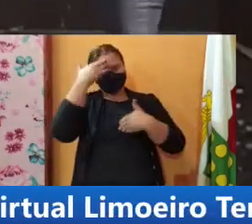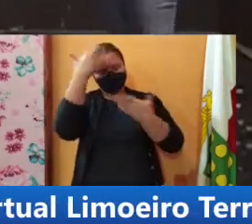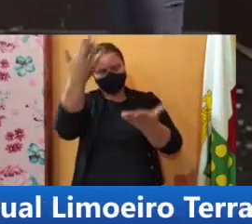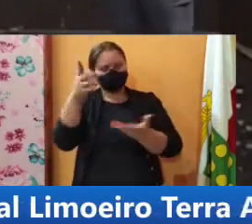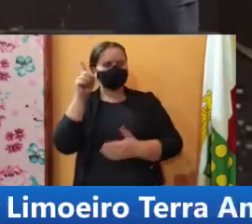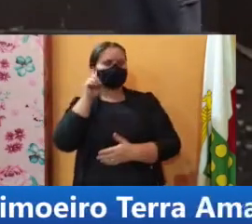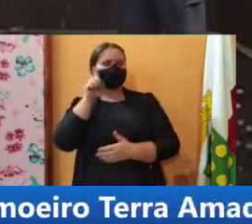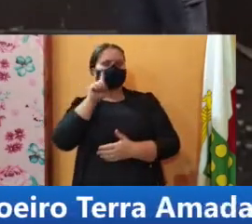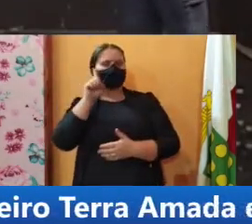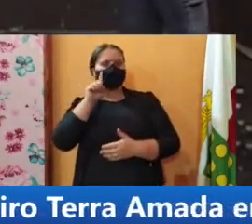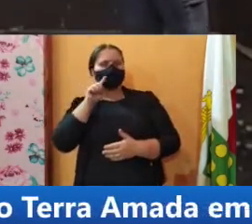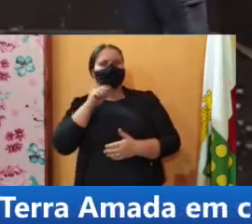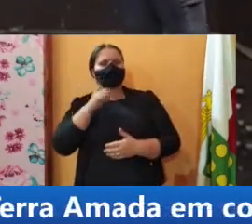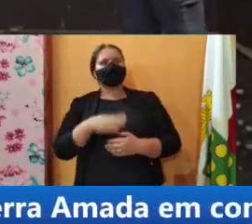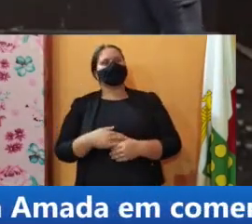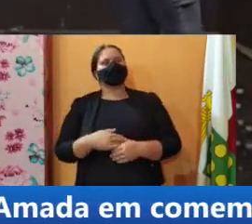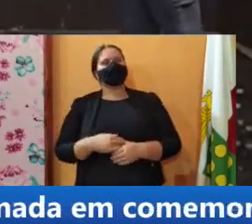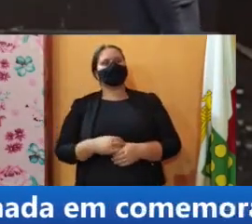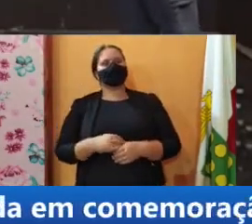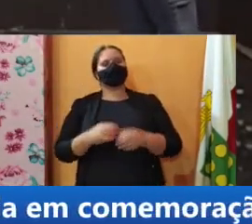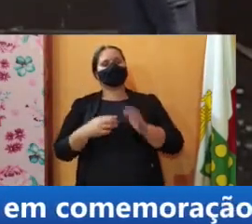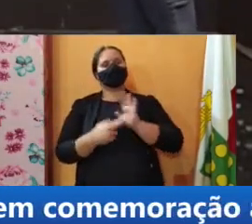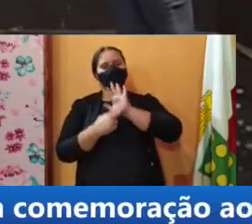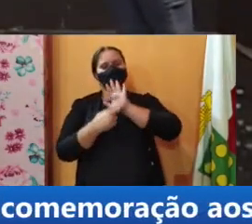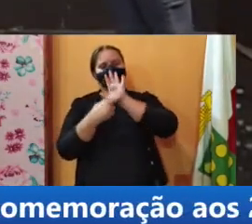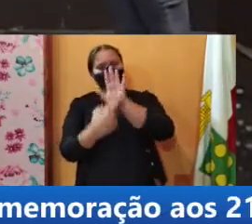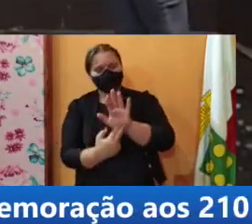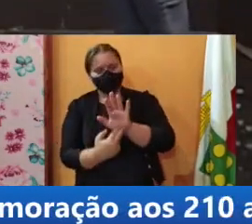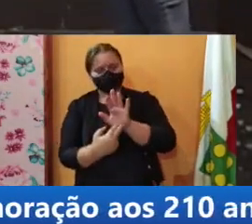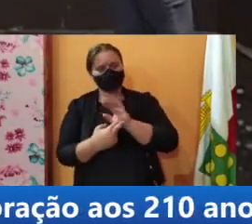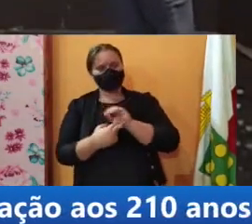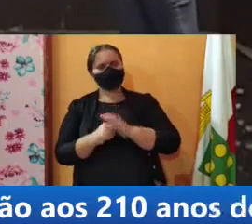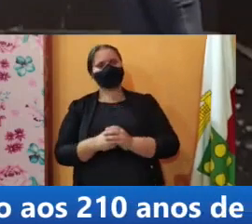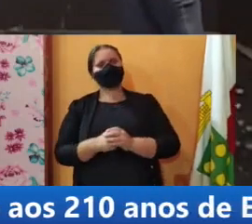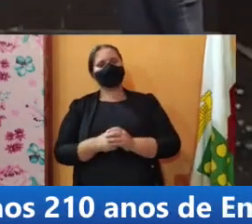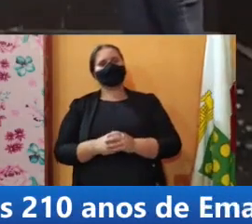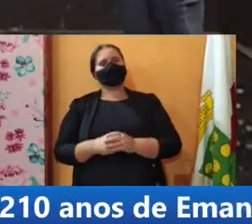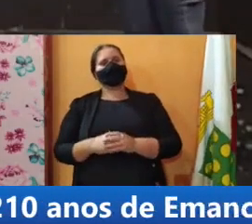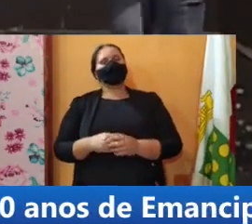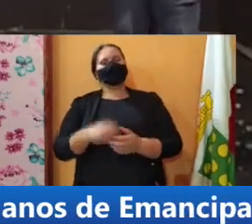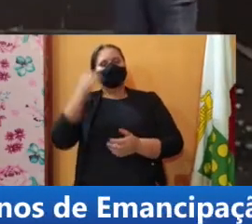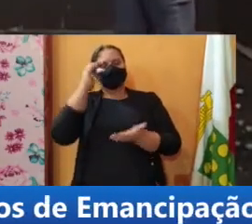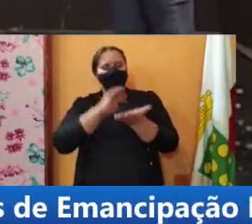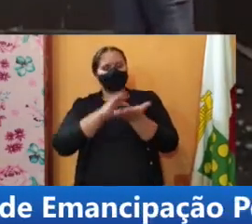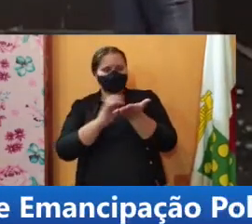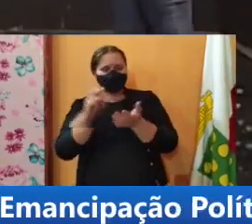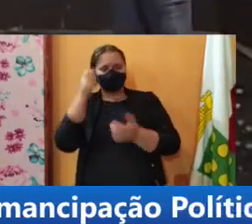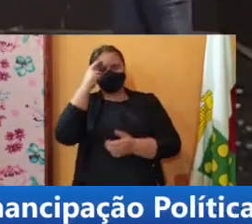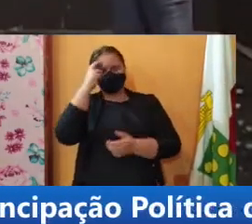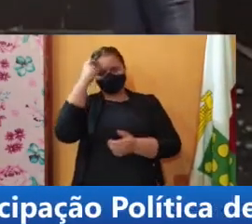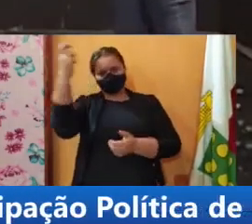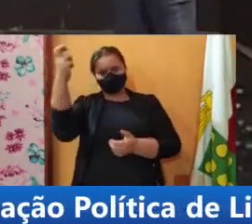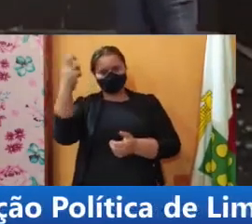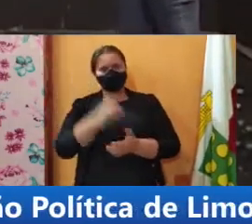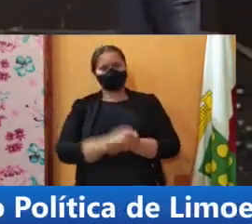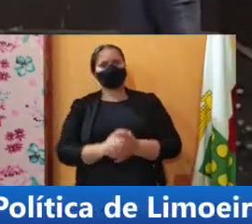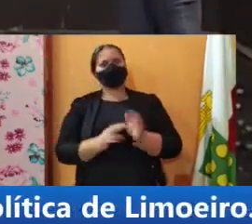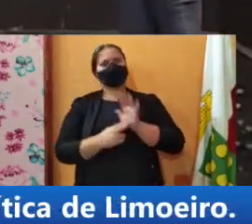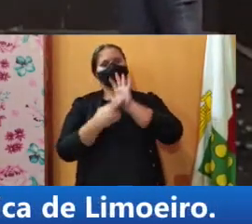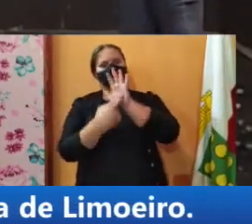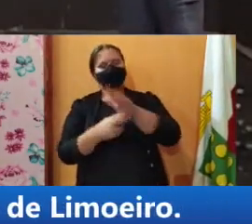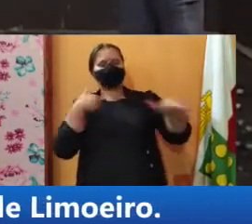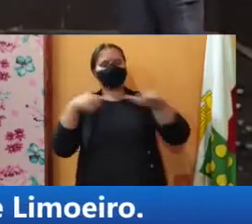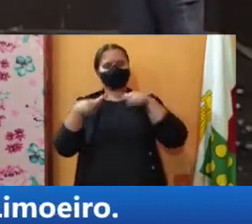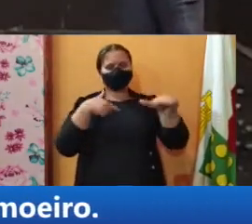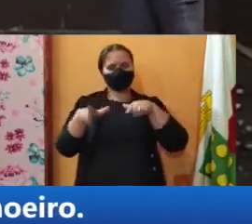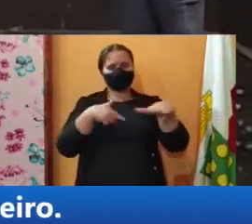Orlando. A você, Dodinha, que nos representa maravilhosamente bem. E a você, Cadu, que está fazendo um trabalho